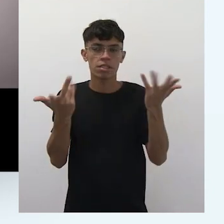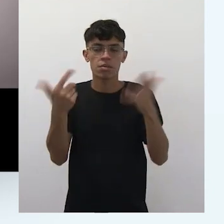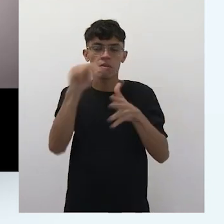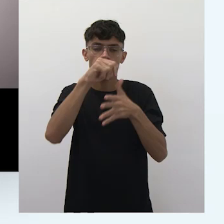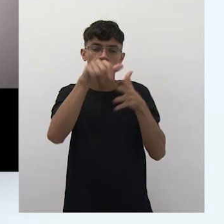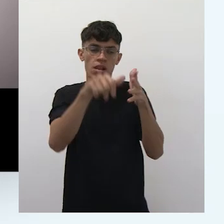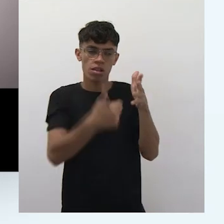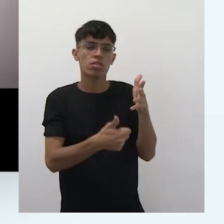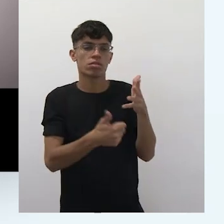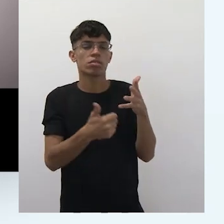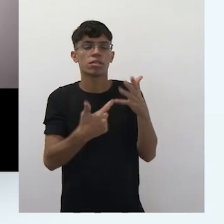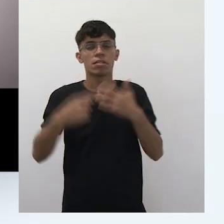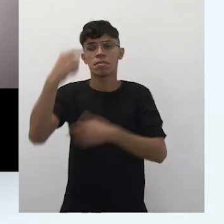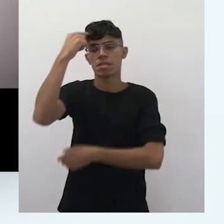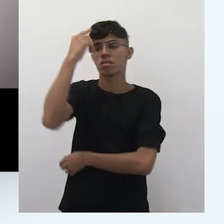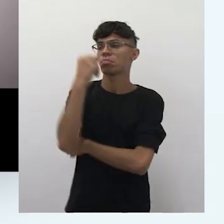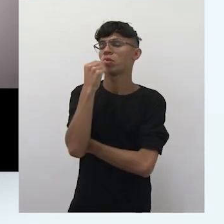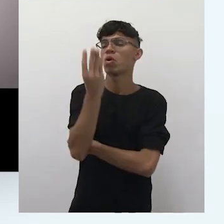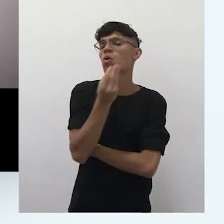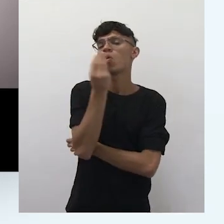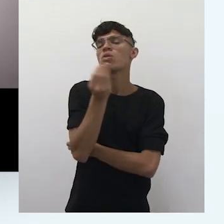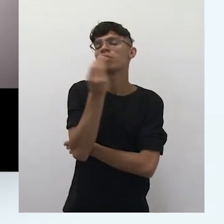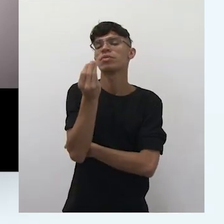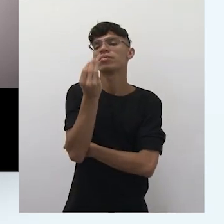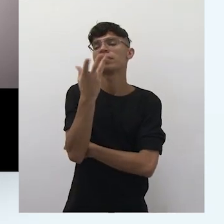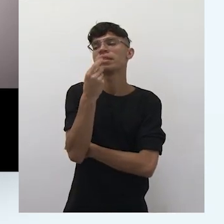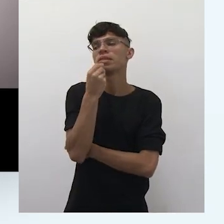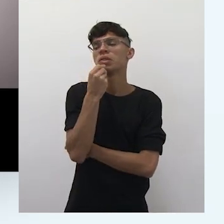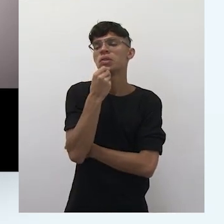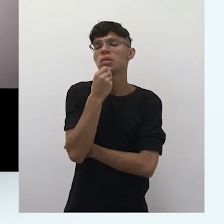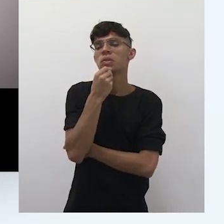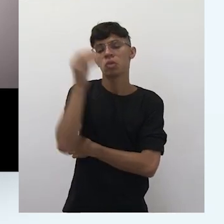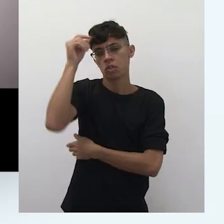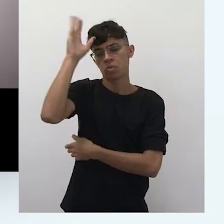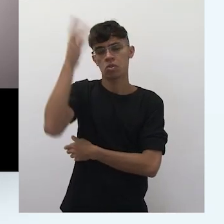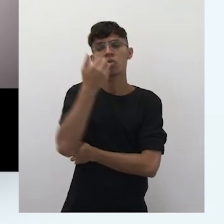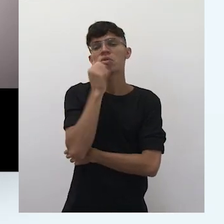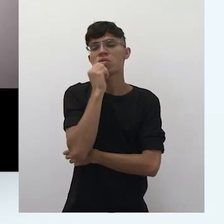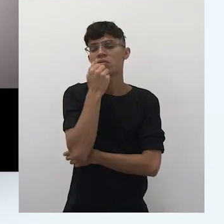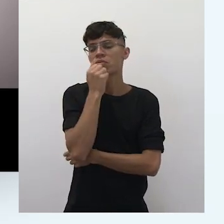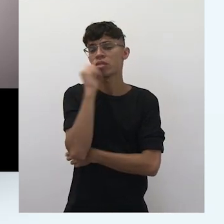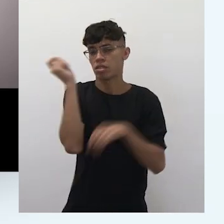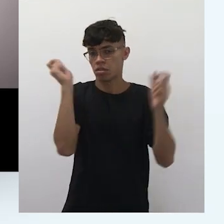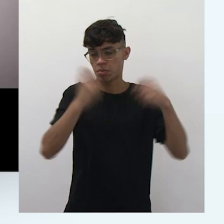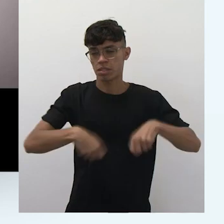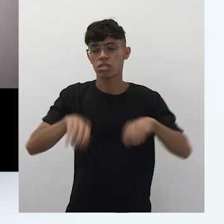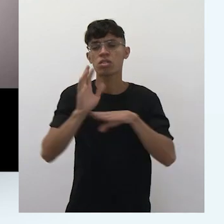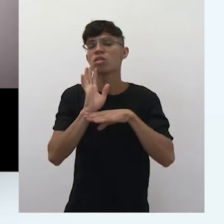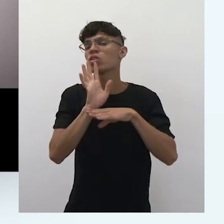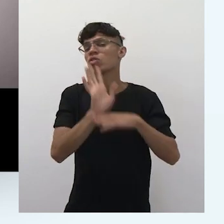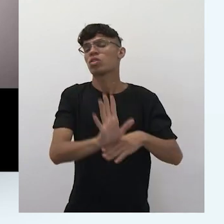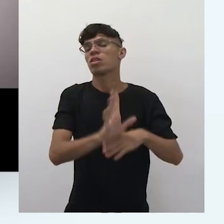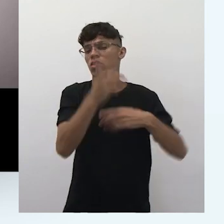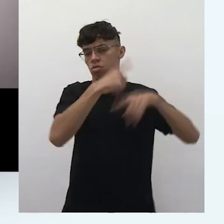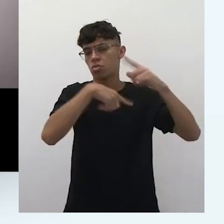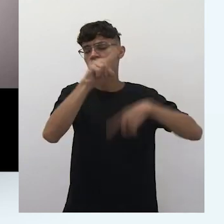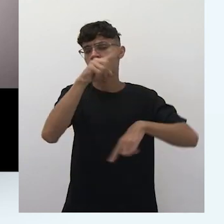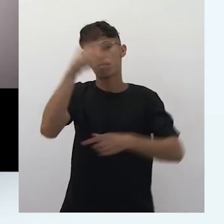suas causas e pensar como o conhecimento científico pode contribuir para ajudar a